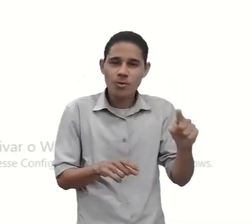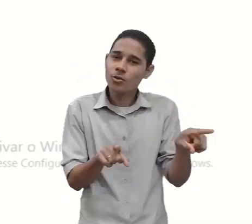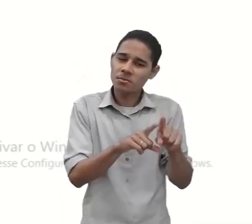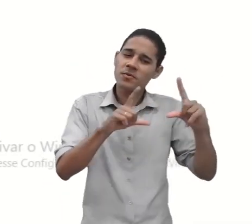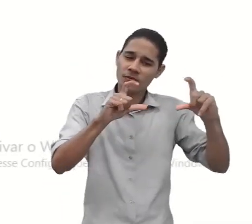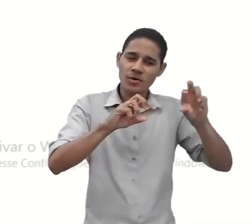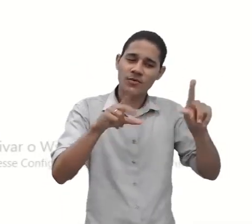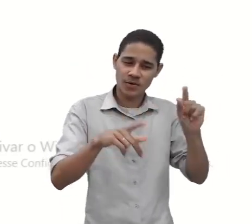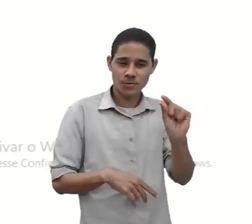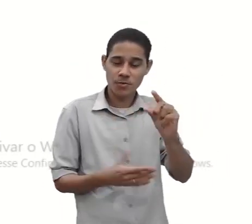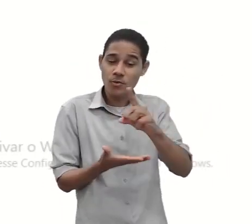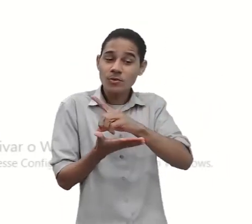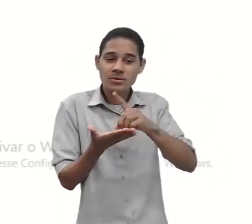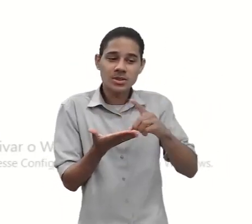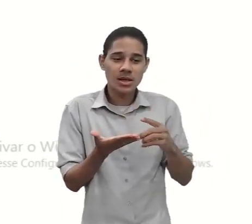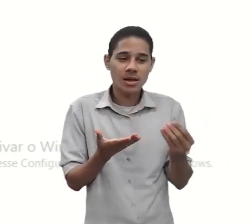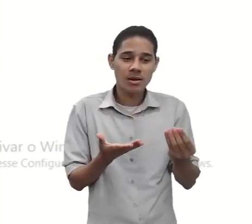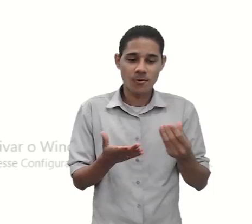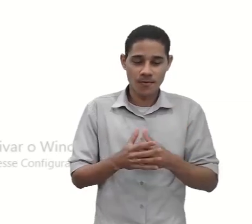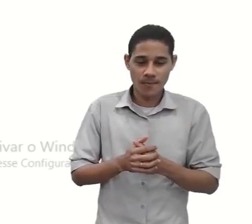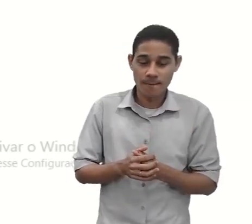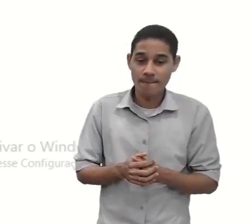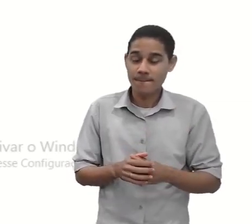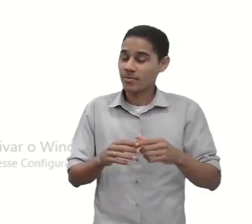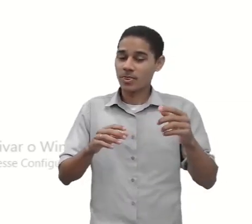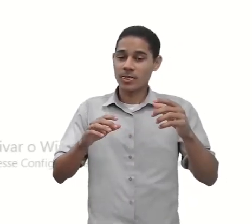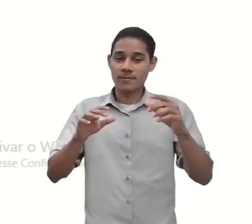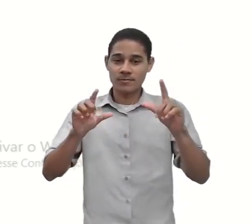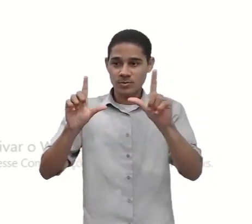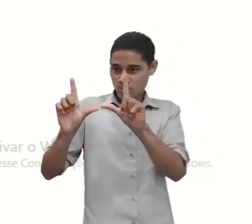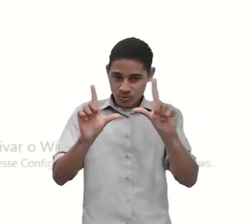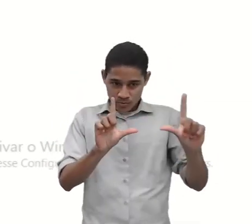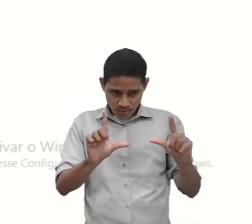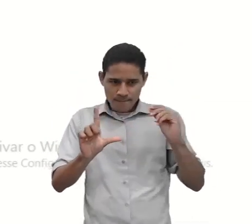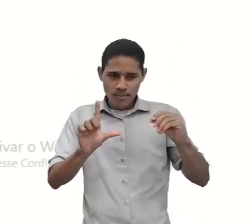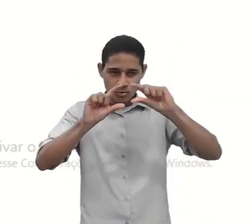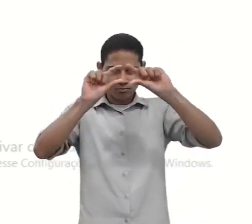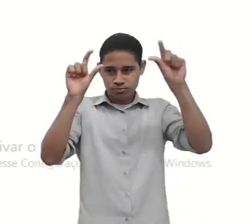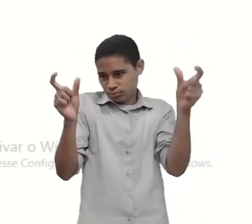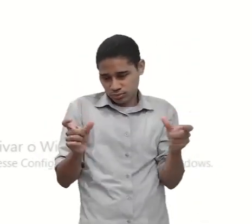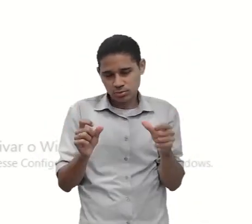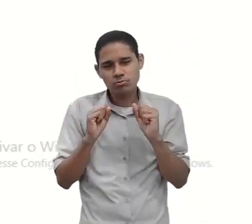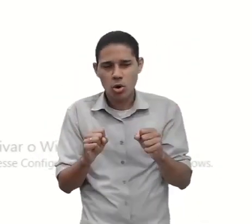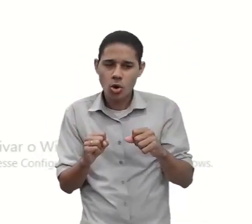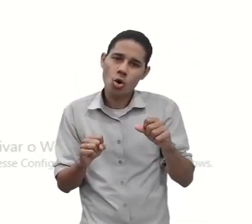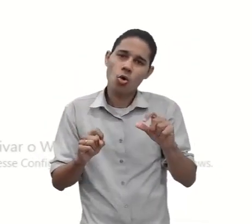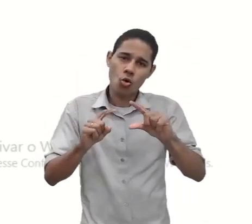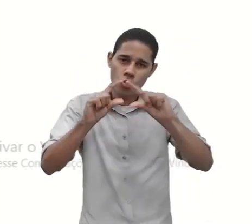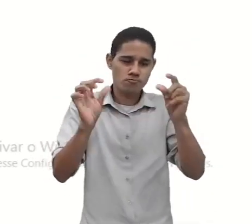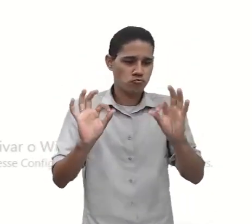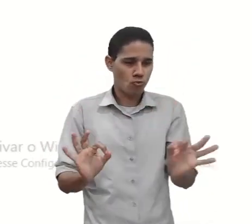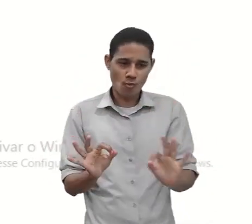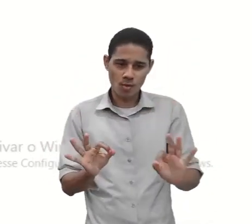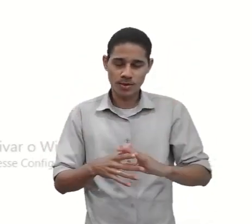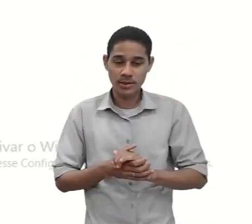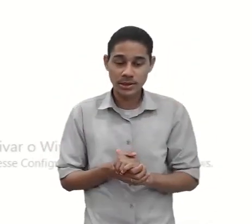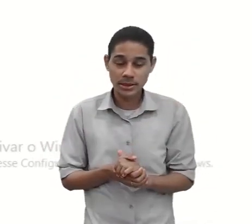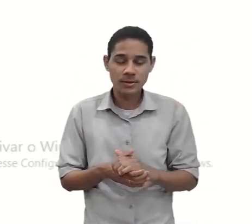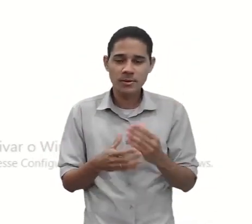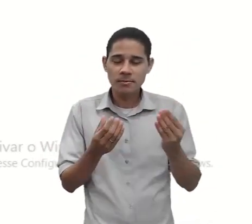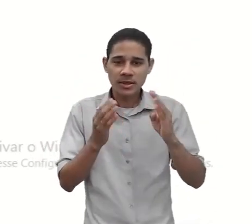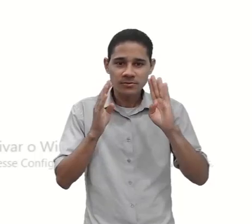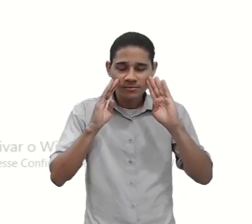fotografia. No design, o enquadramento ele pode ter moldura ou pode não ter moldura, e ele serve justamente para